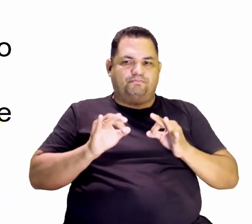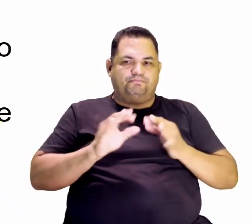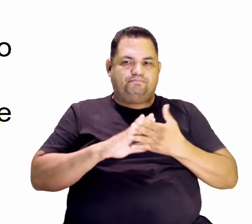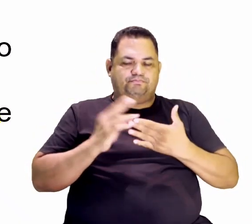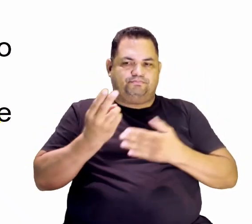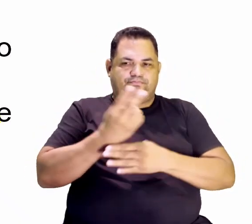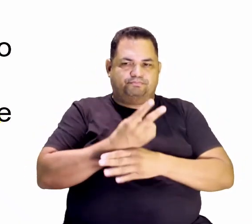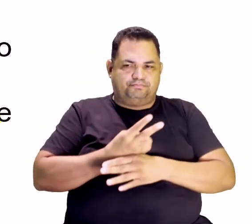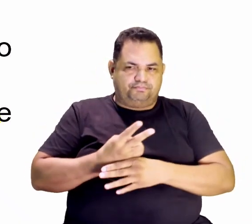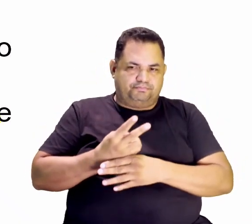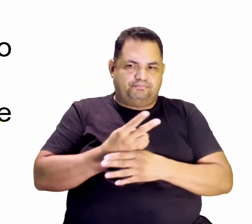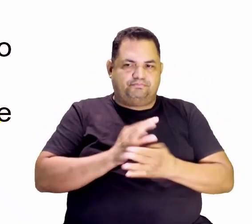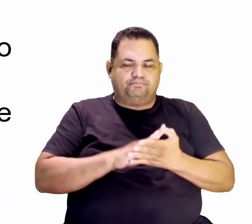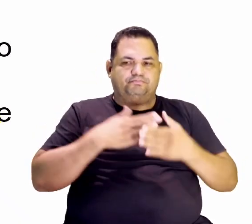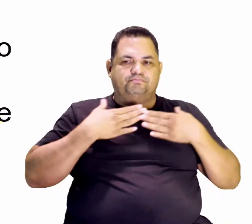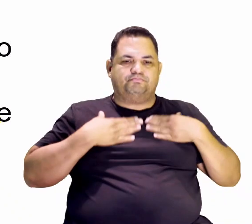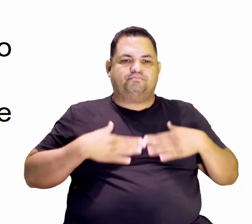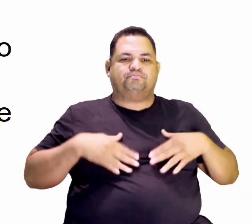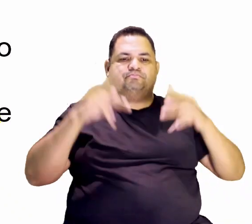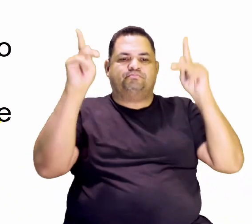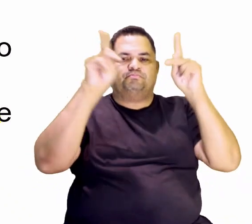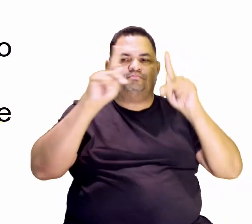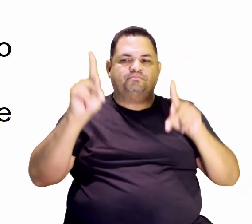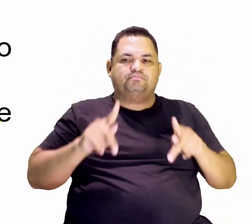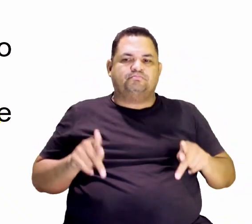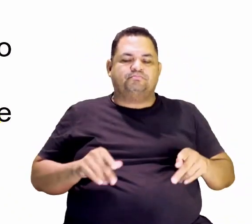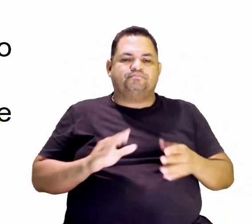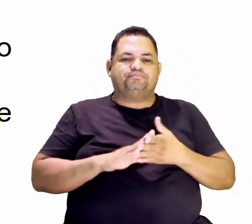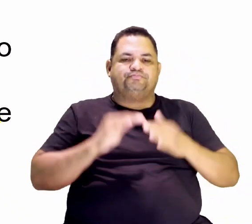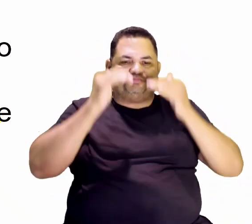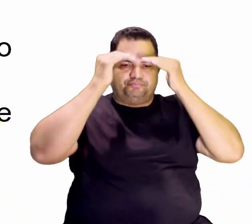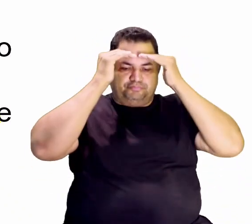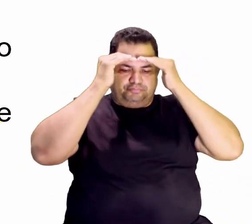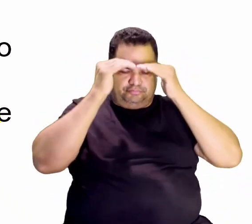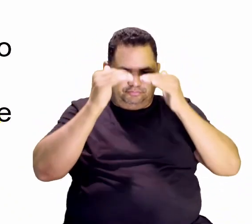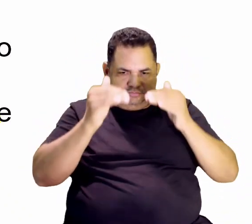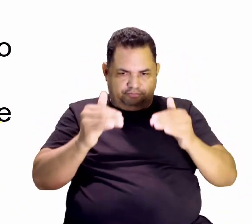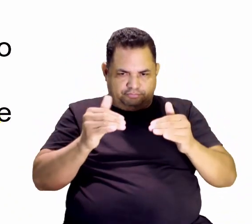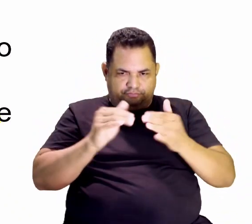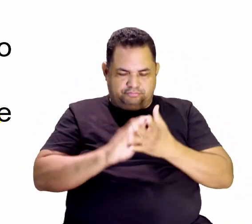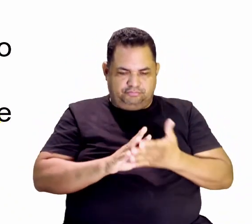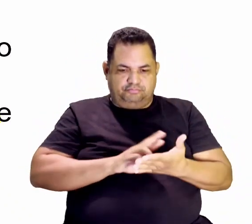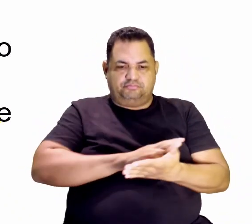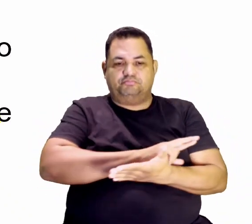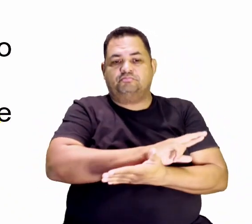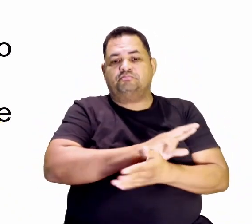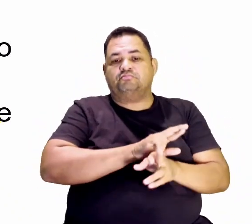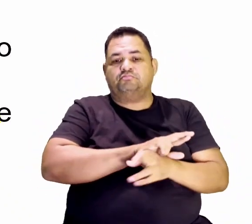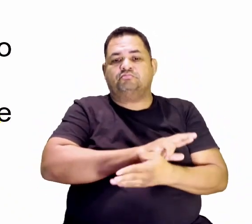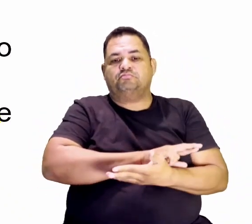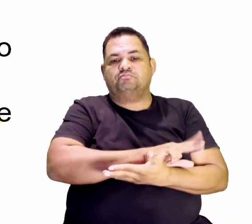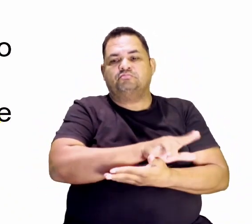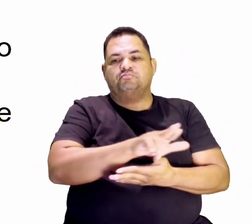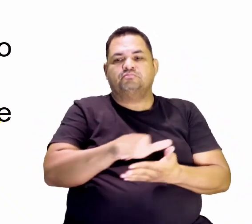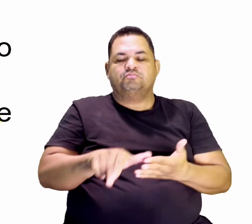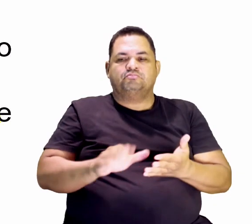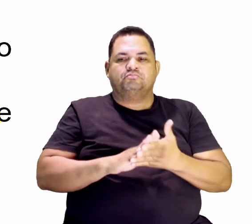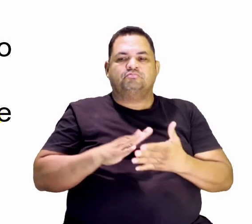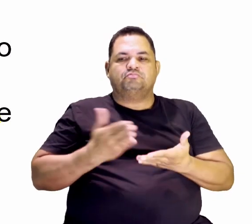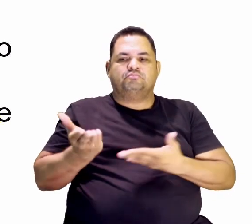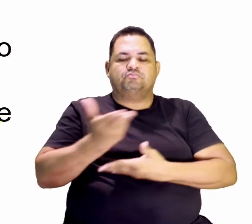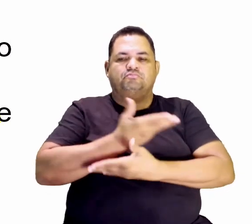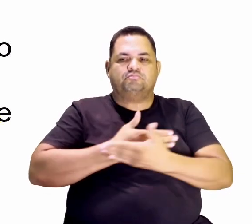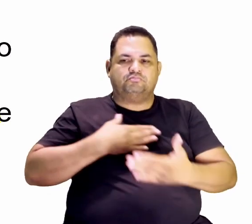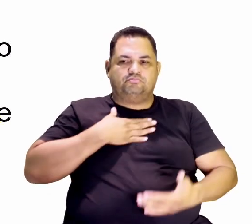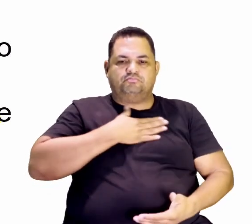tranquilidade. Pacifismo vem de paz, certo? Respeita as diferenças, né? Eles compartilham os seus gostos,